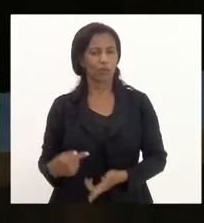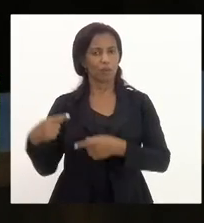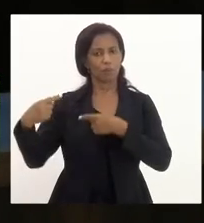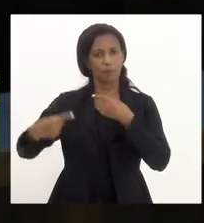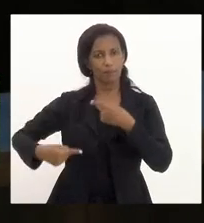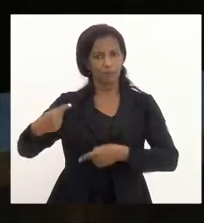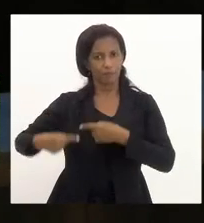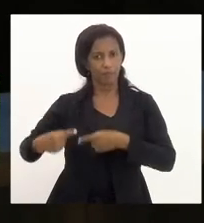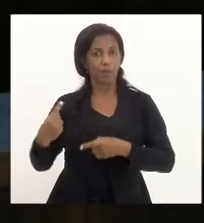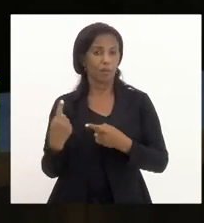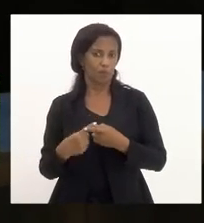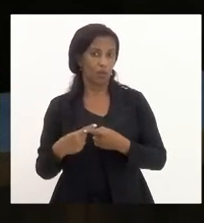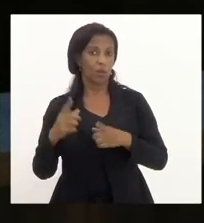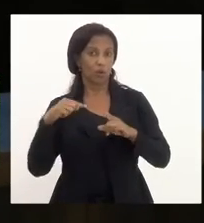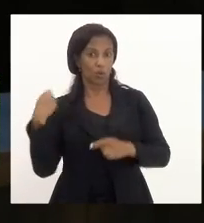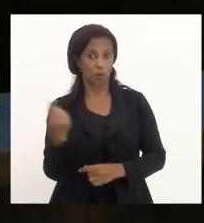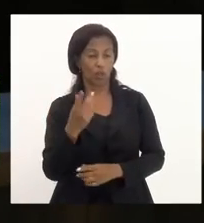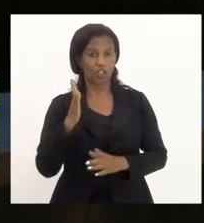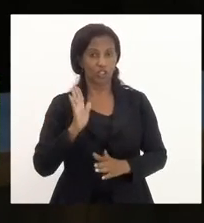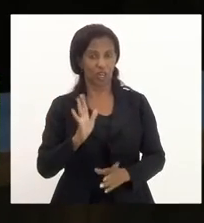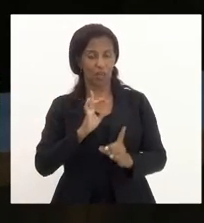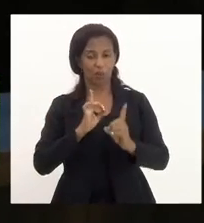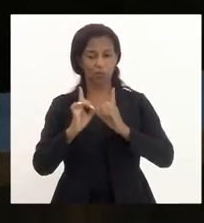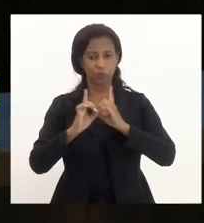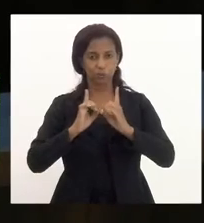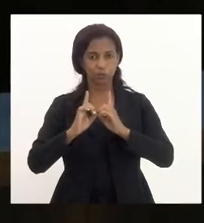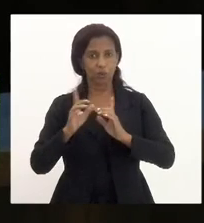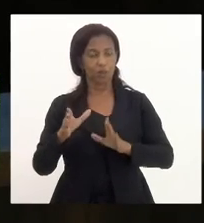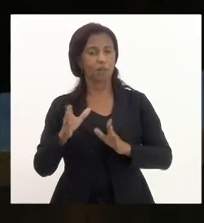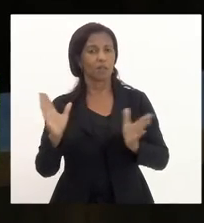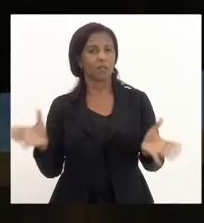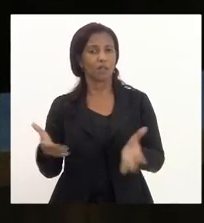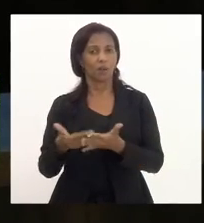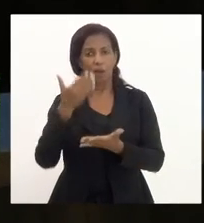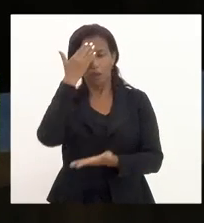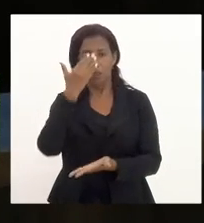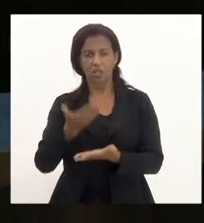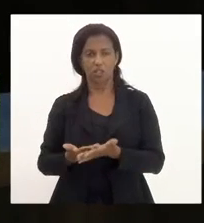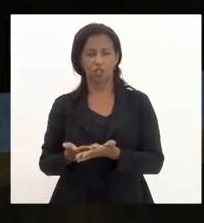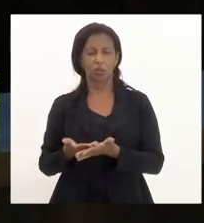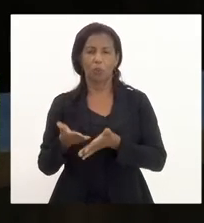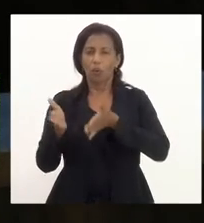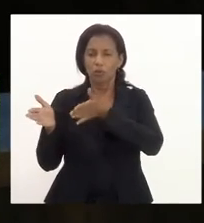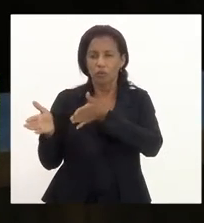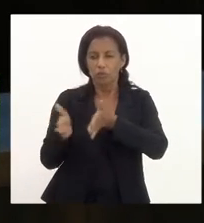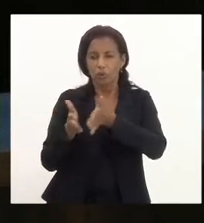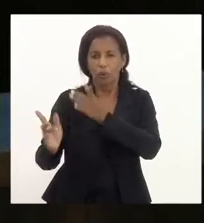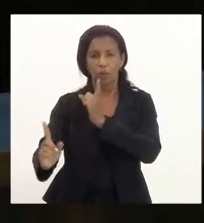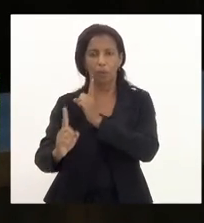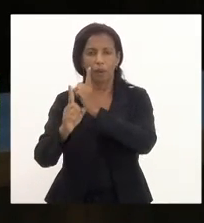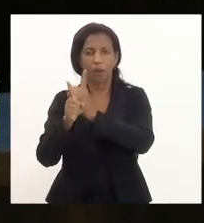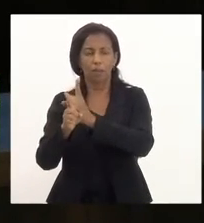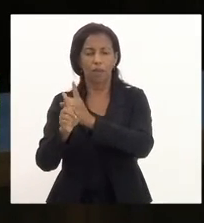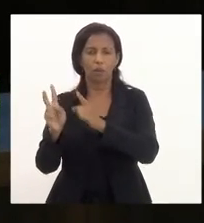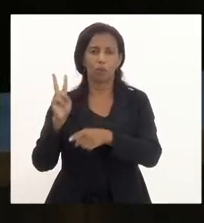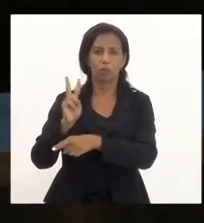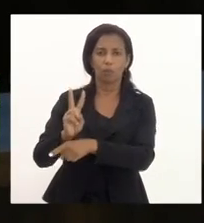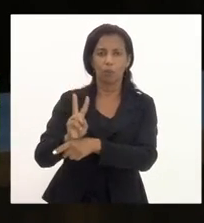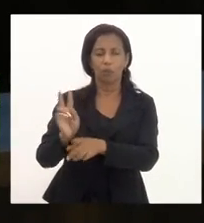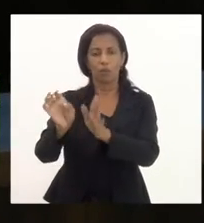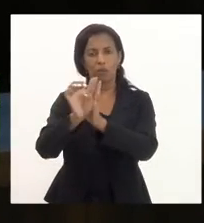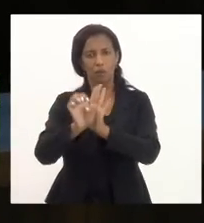para debater para nós debatemos isso na comissa e eu acredito que seja possível construir uma saída defendendo essas emendas